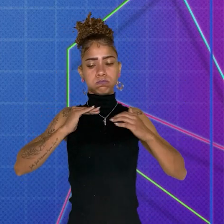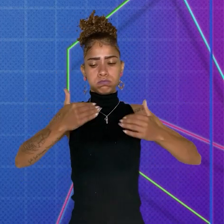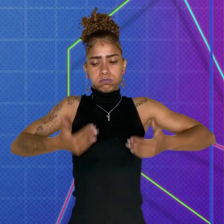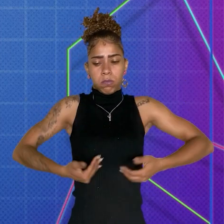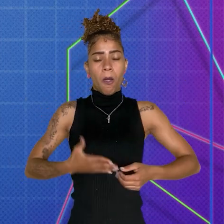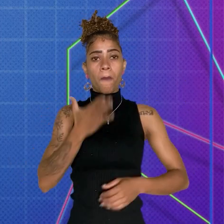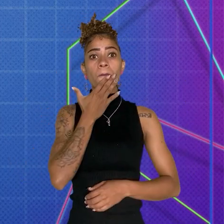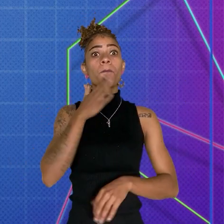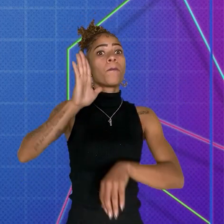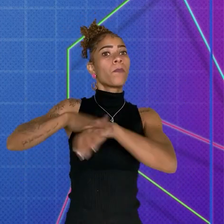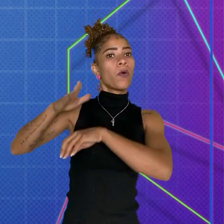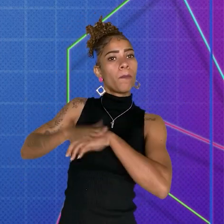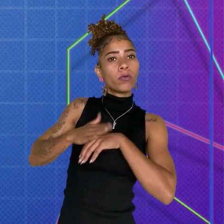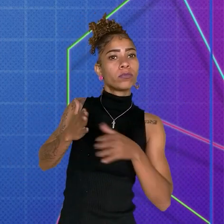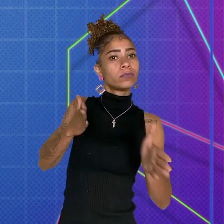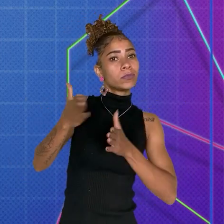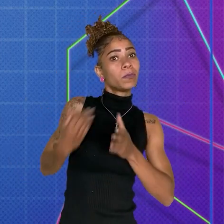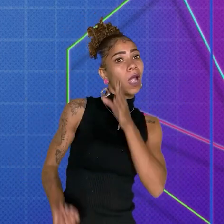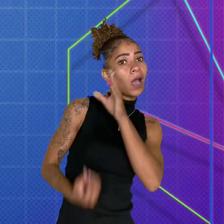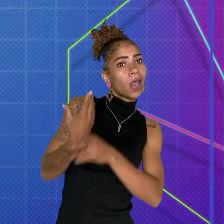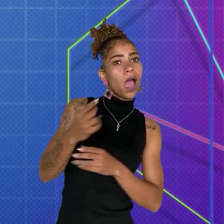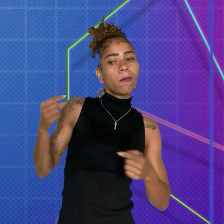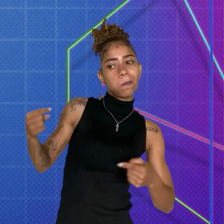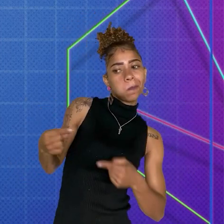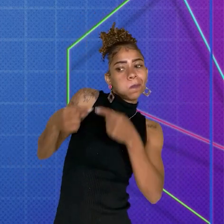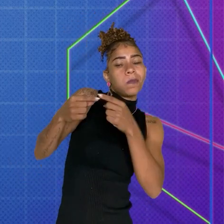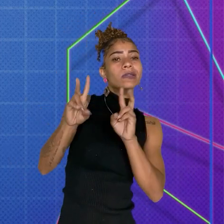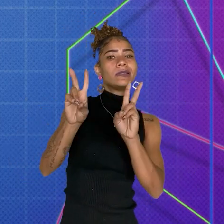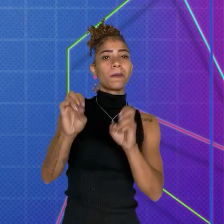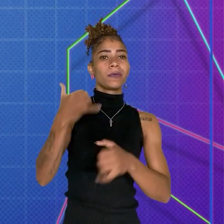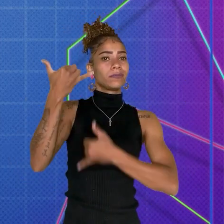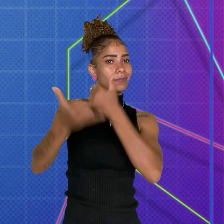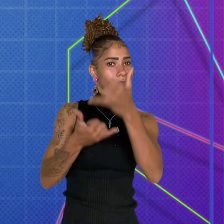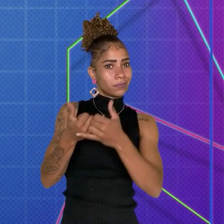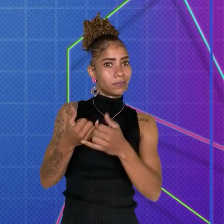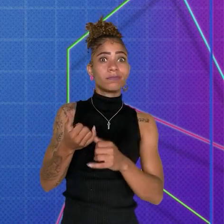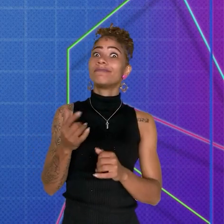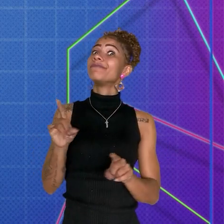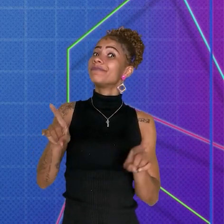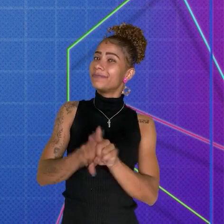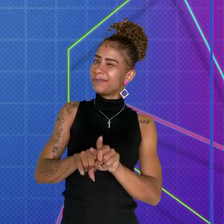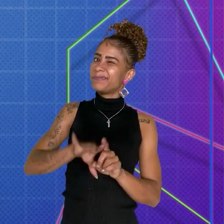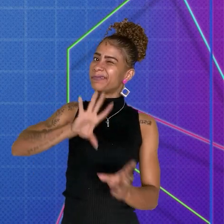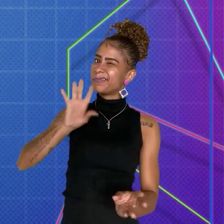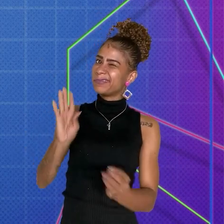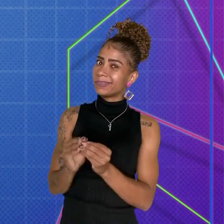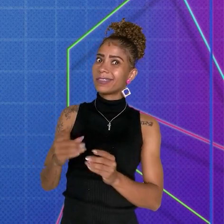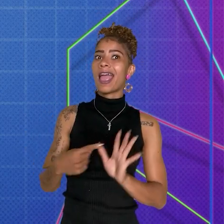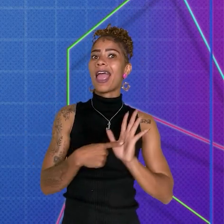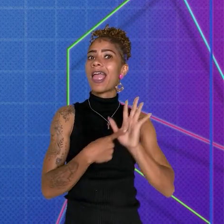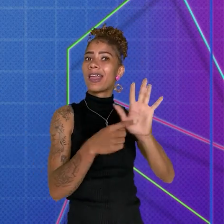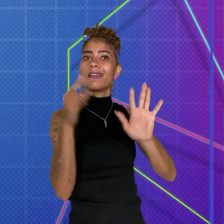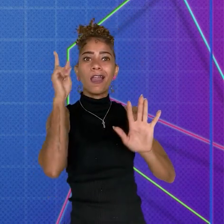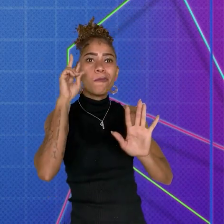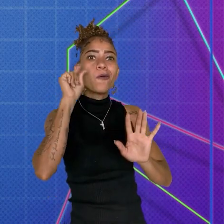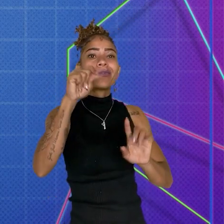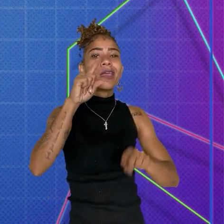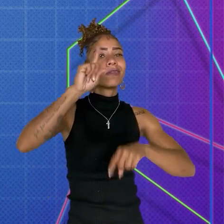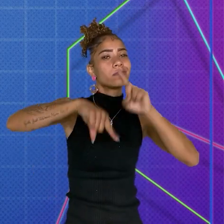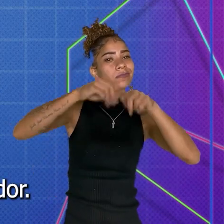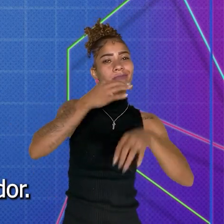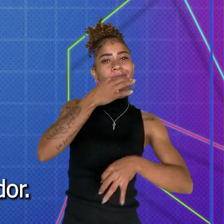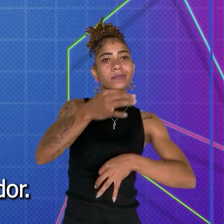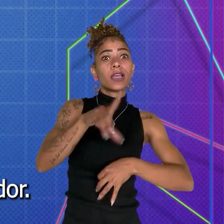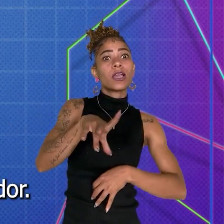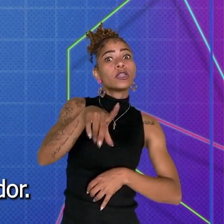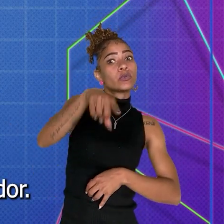outros objetos típicos da época para criar uma atmosfera coerente com a temática do jogo. Por fim, é importante destacar que os sons de